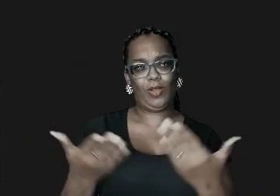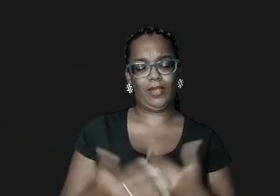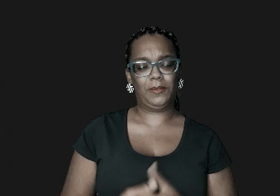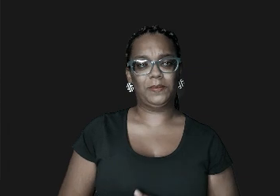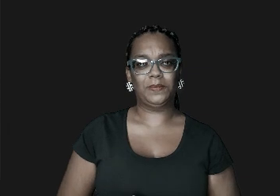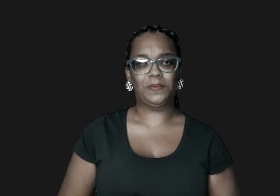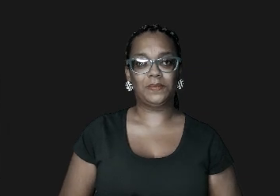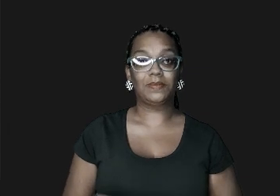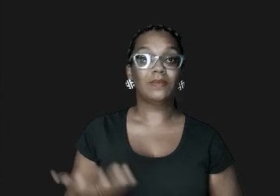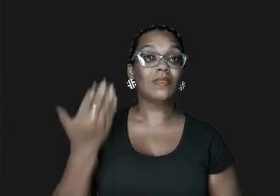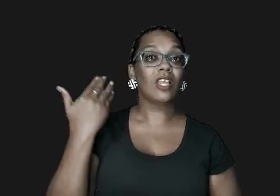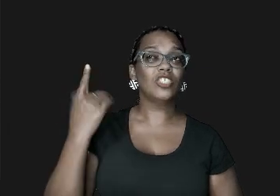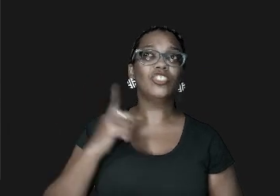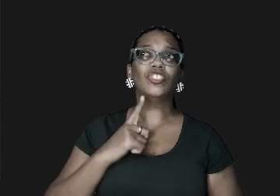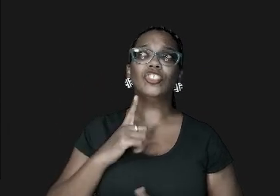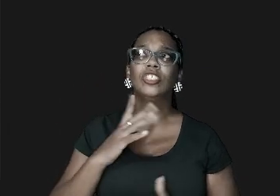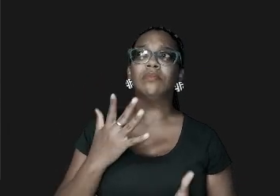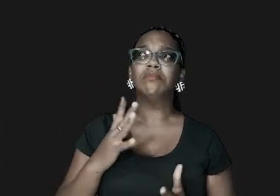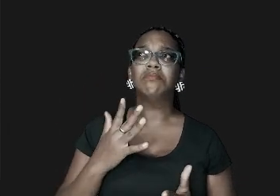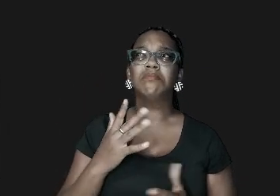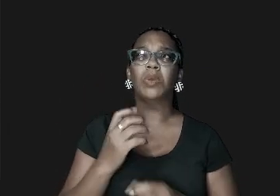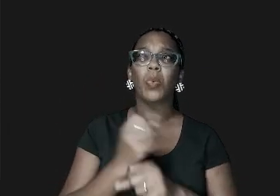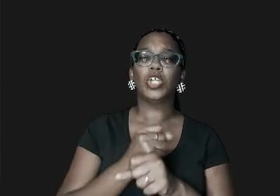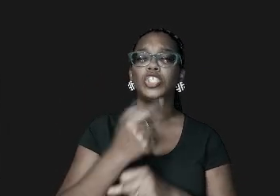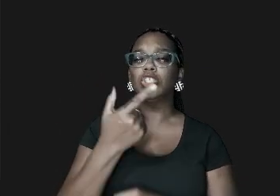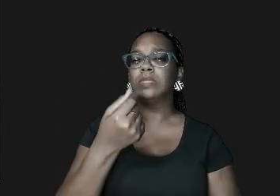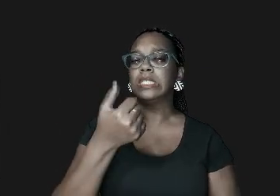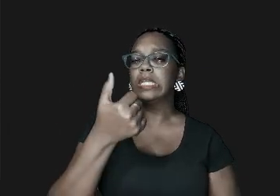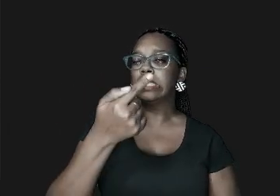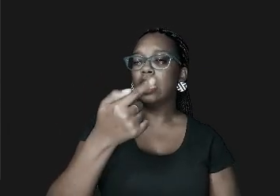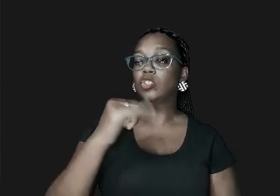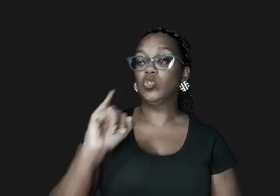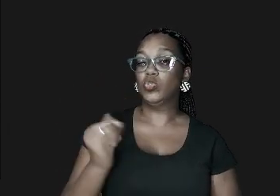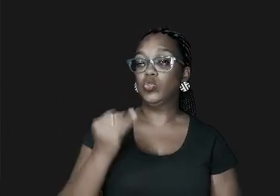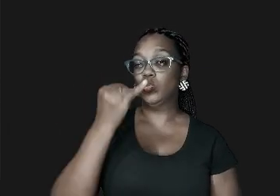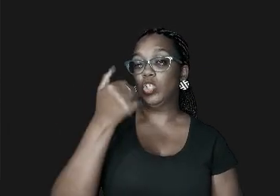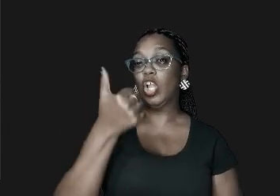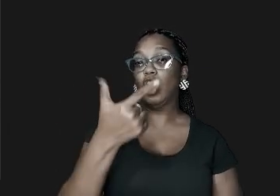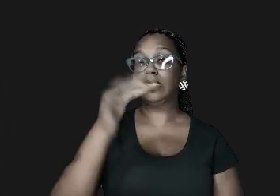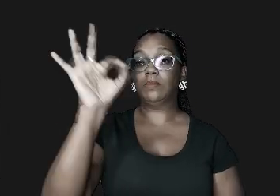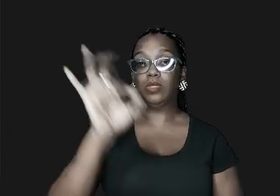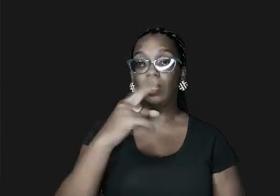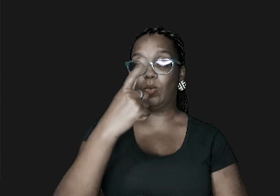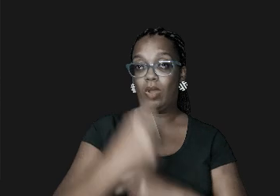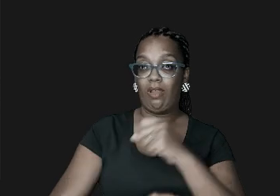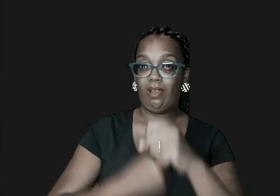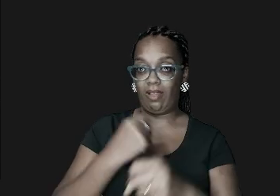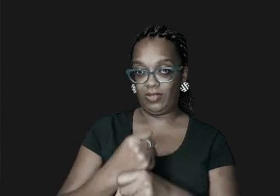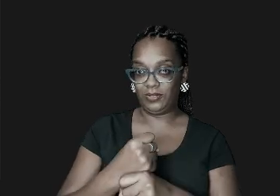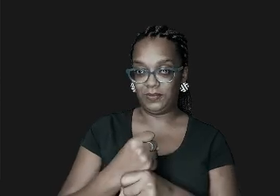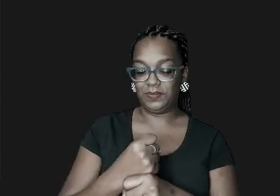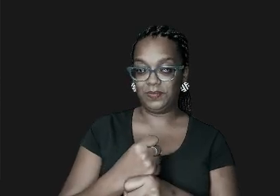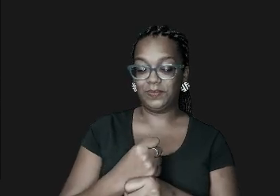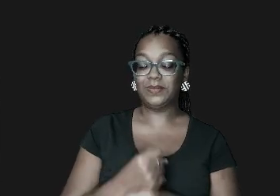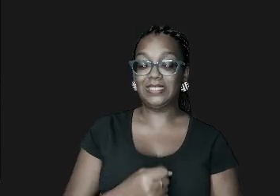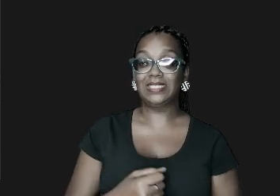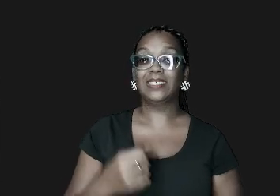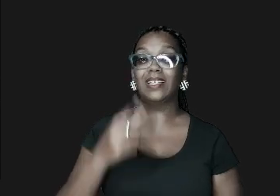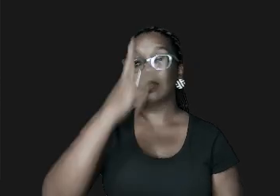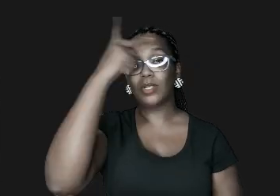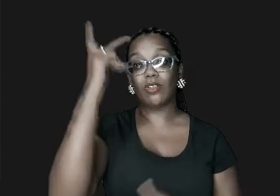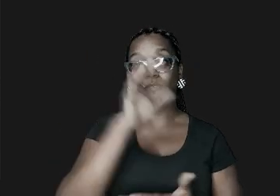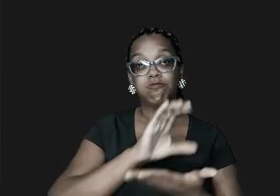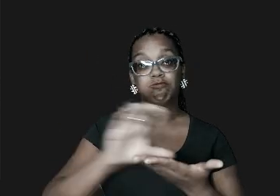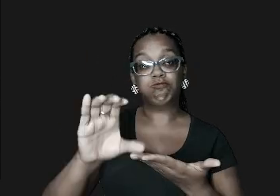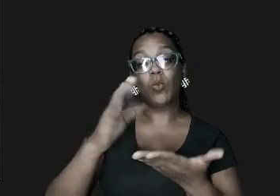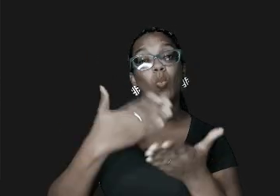esse tema no momento bom a gente tinha por volta ali de final 2017 taxa de juros de 2% ao ano